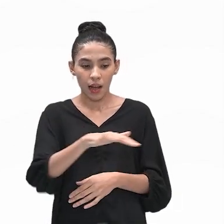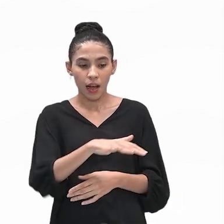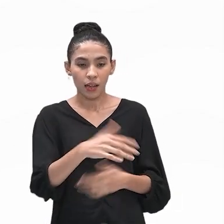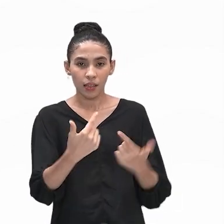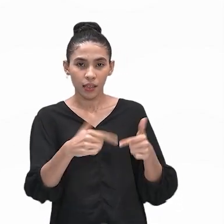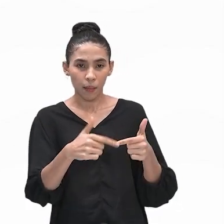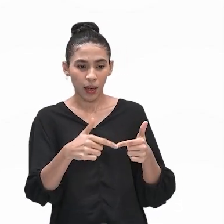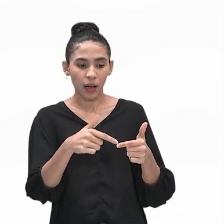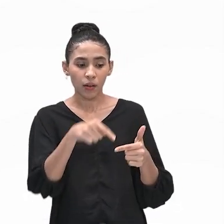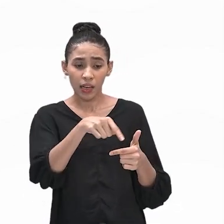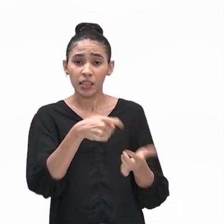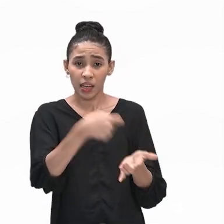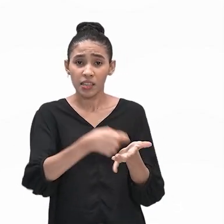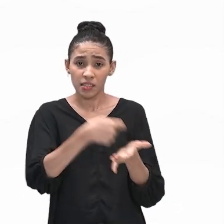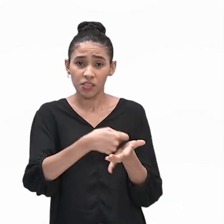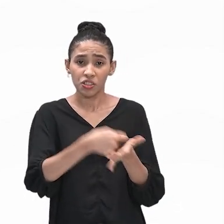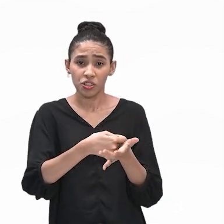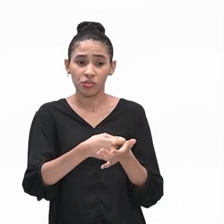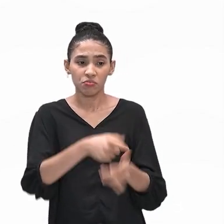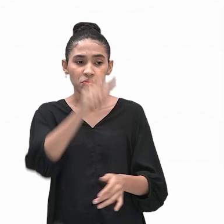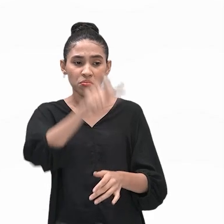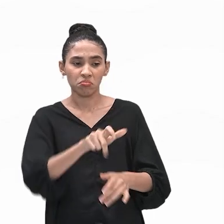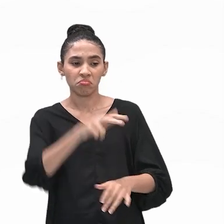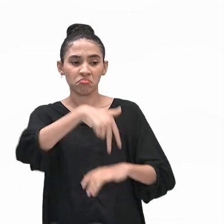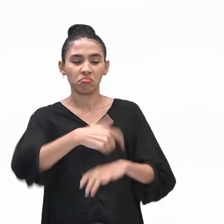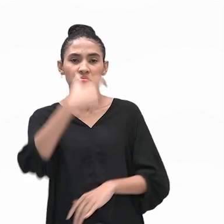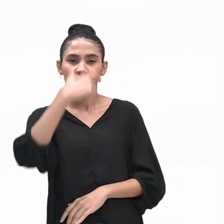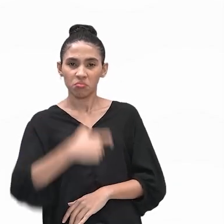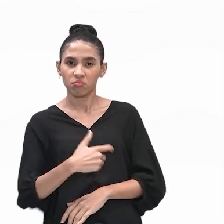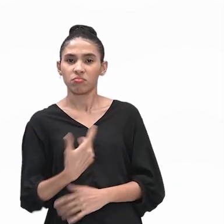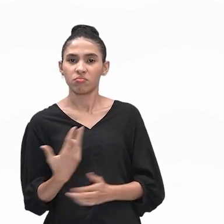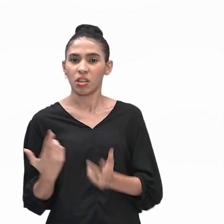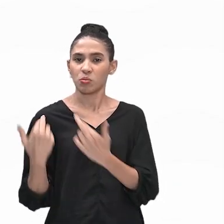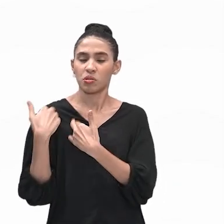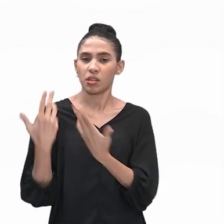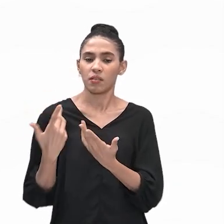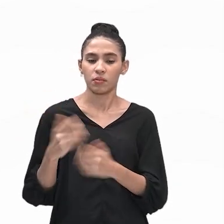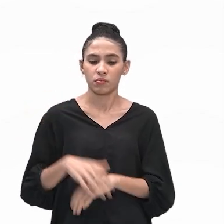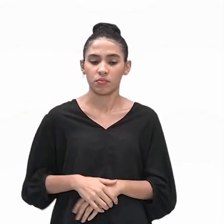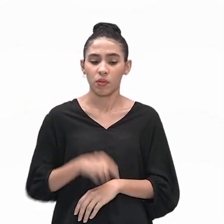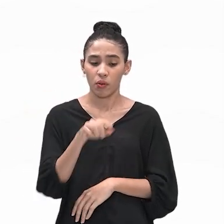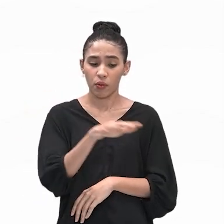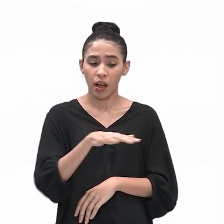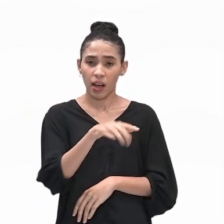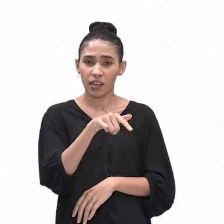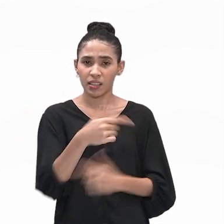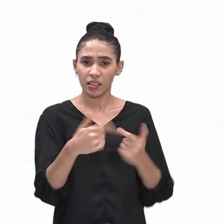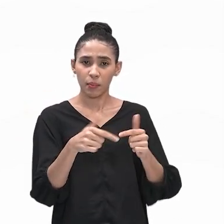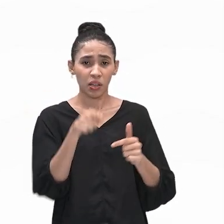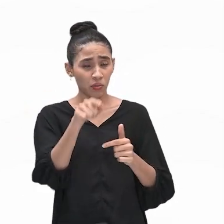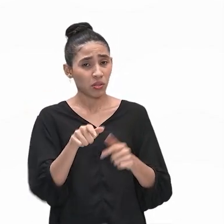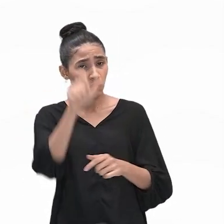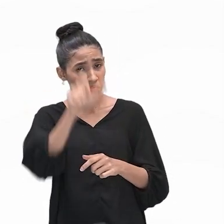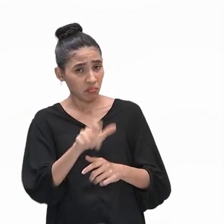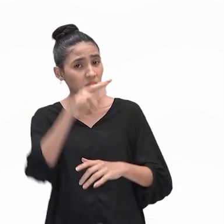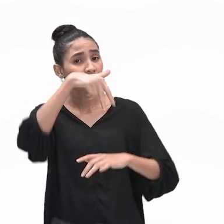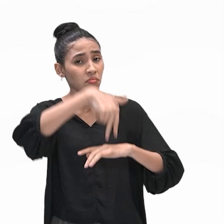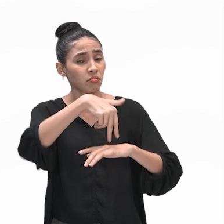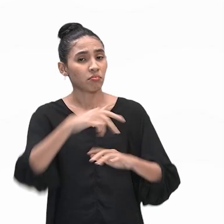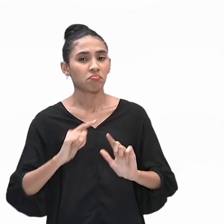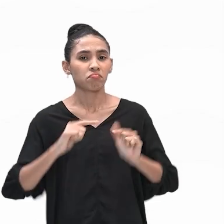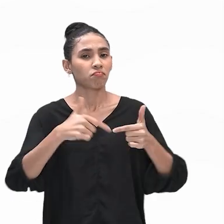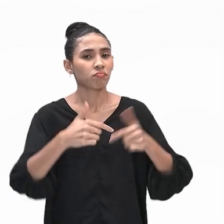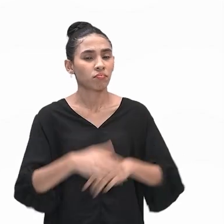esse protagonismo, tá? Que você seja realmente ali naquele local onde você trabalha, que você seja um protagonista. E na sua